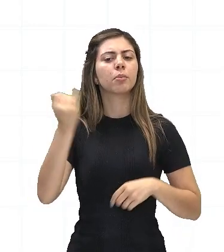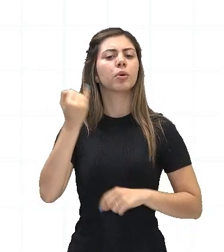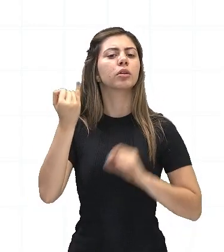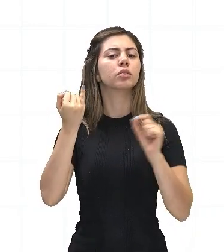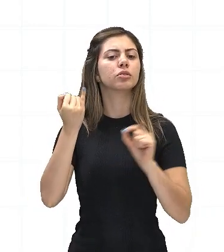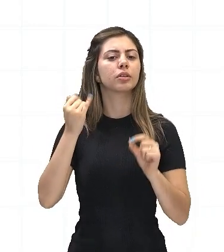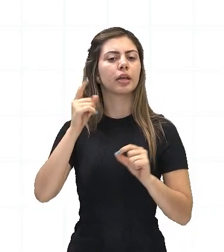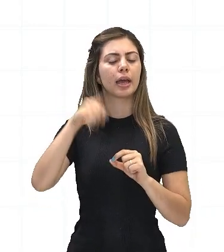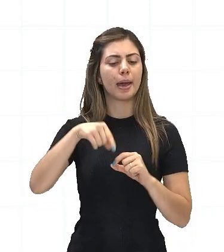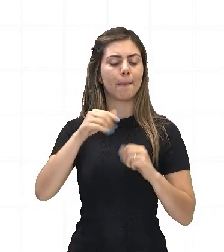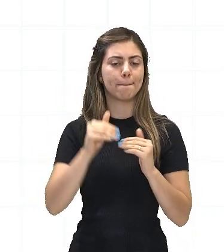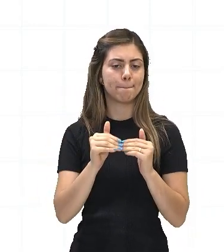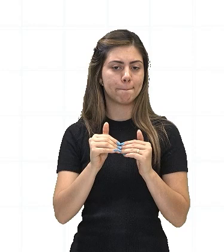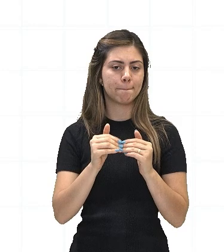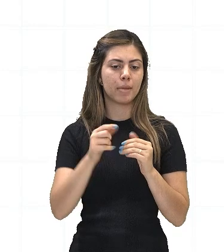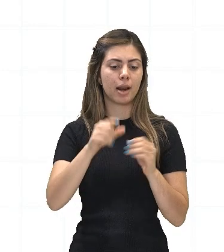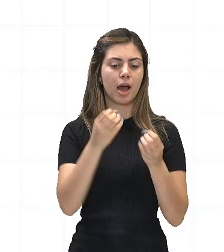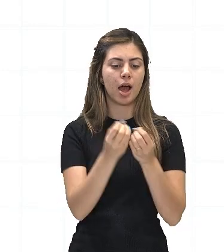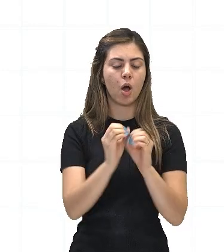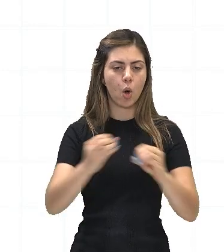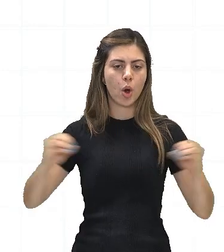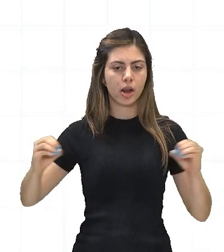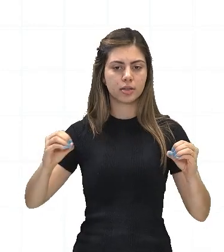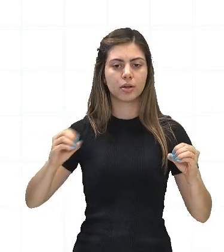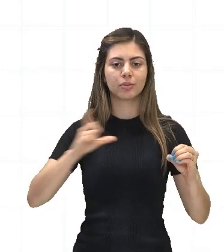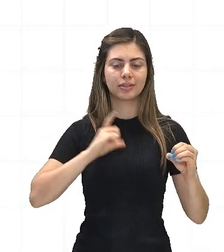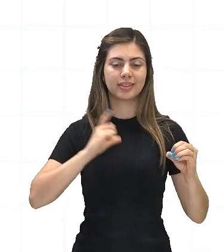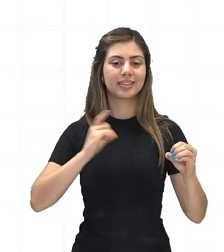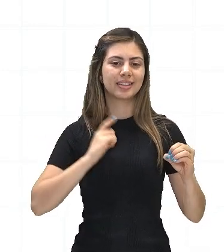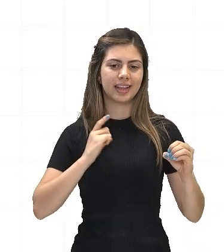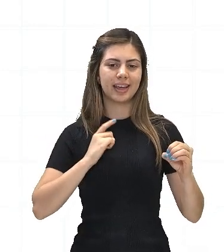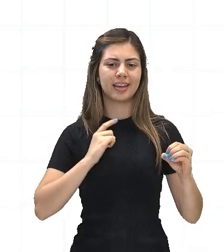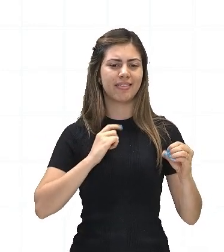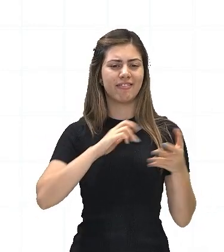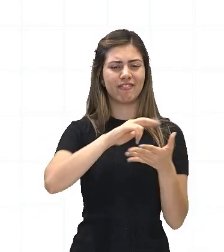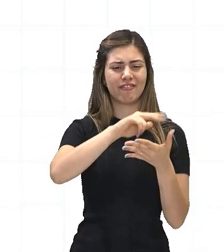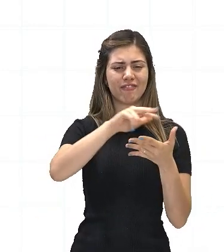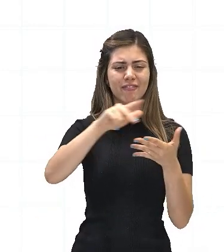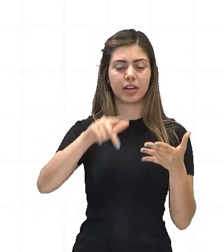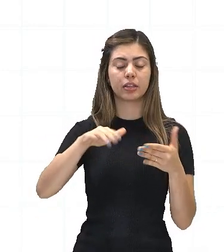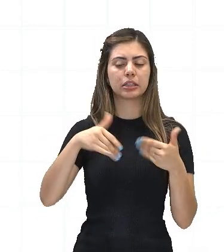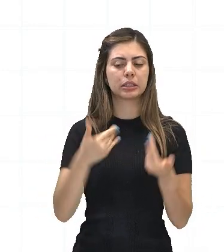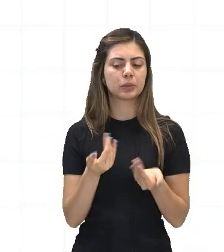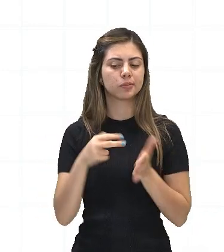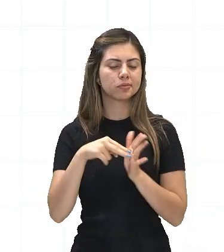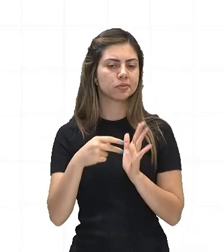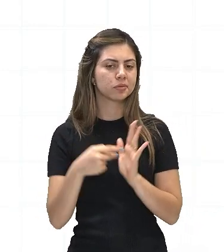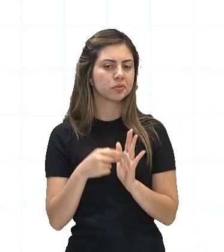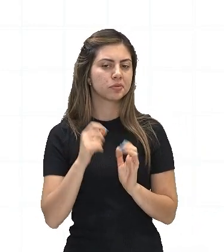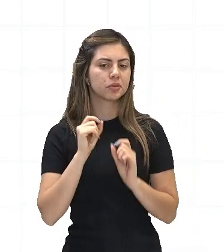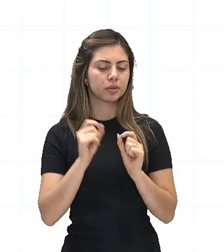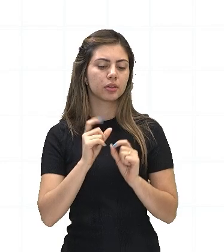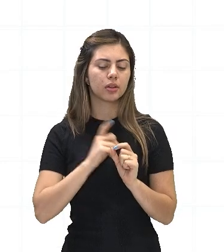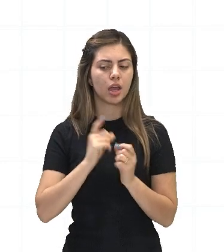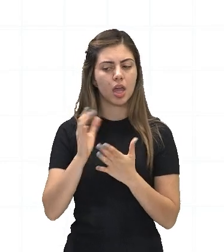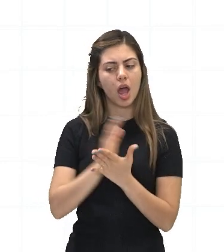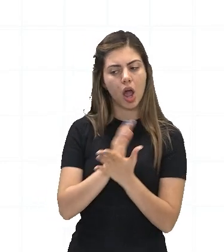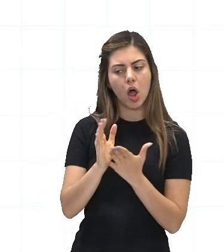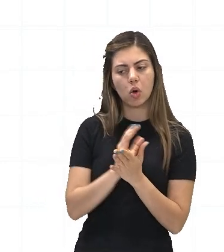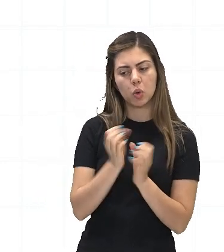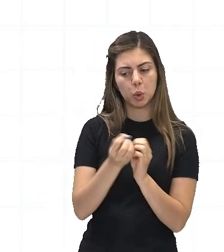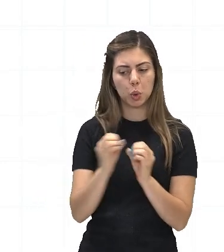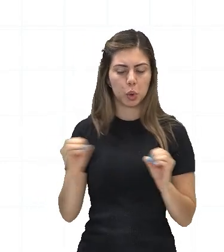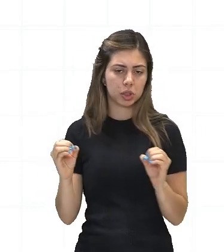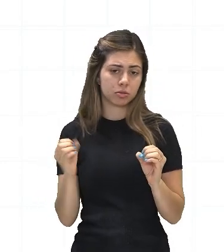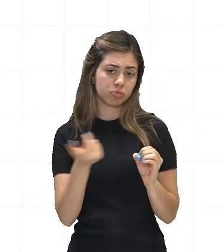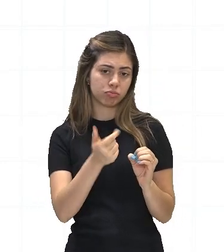maioria, a maior parte das orações. Significa que há aí uma pequena parcela que não segue essa